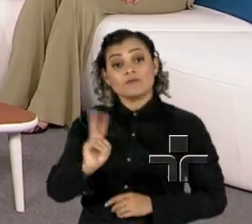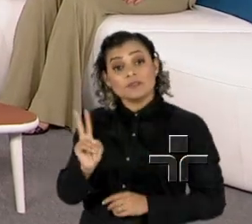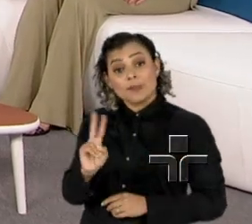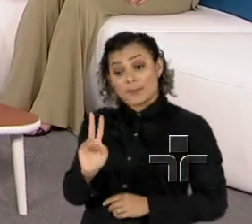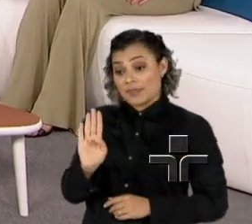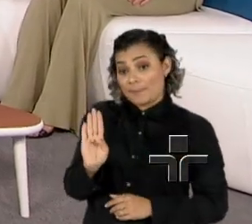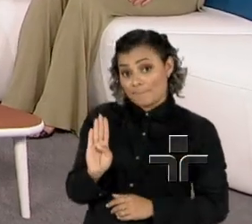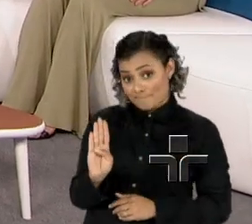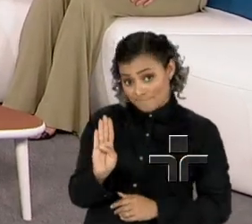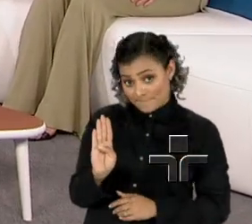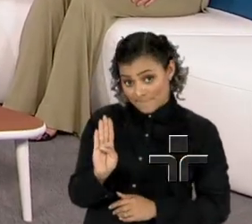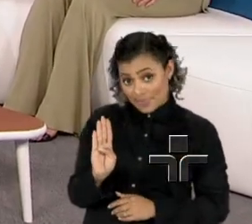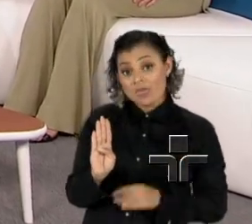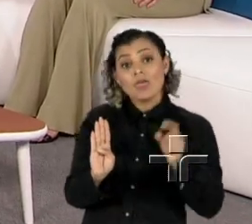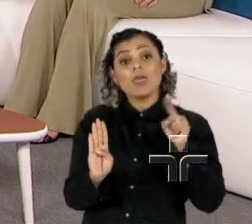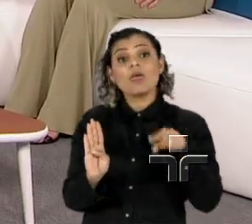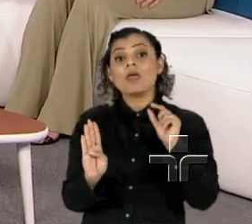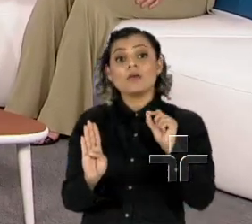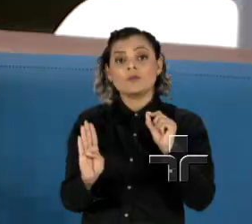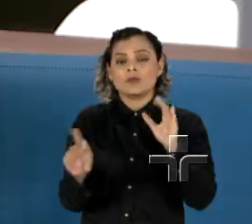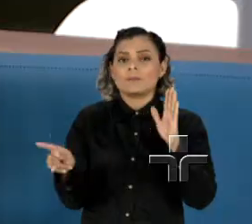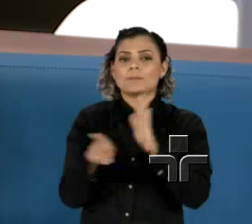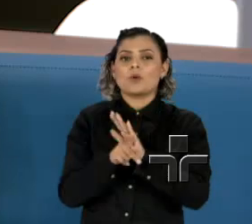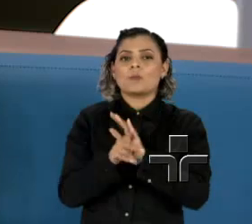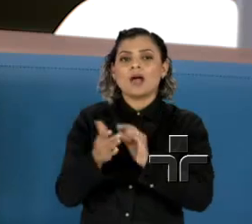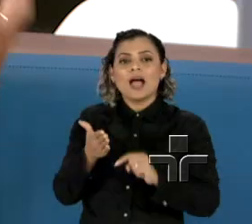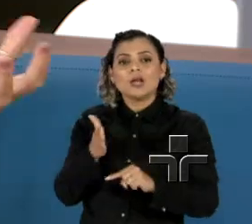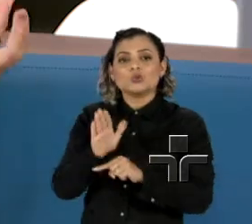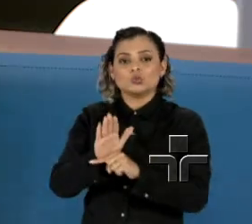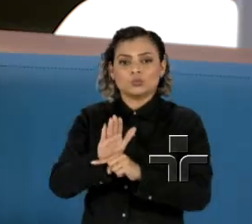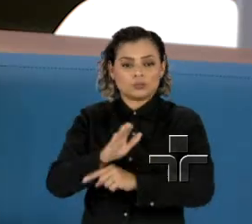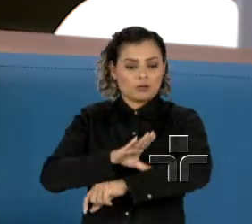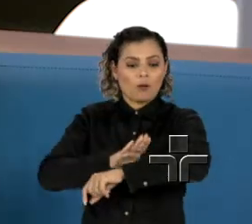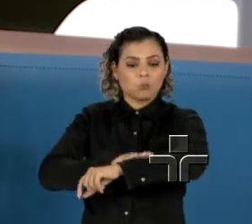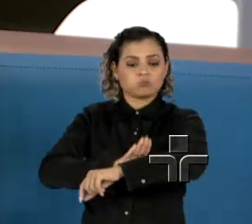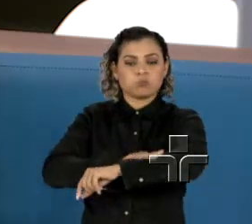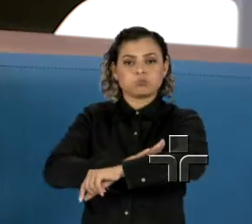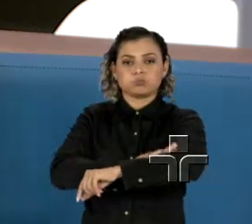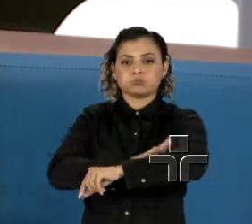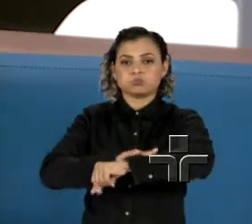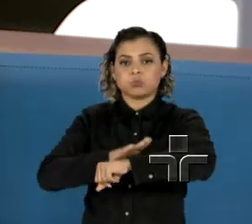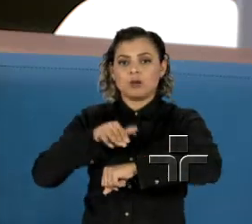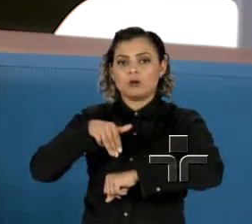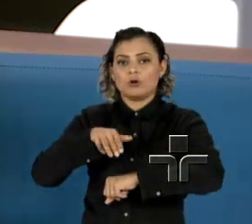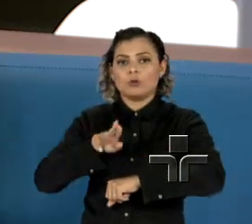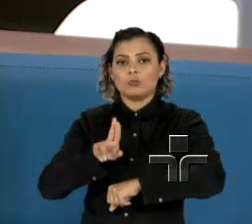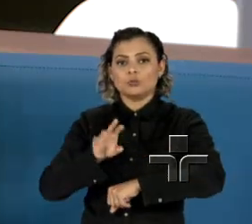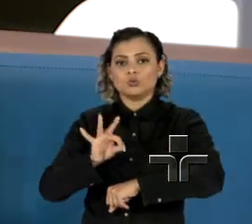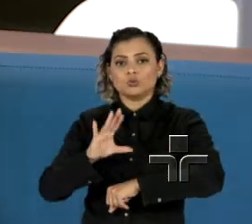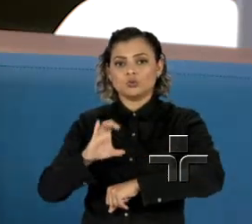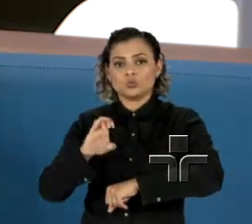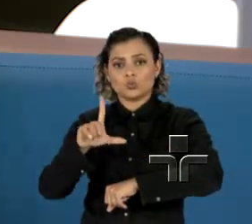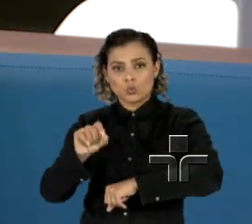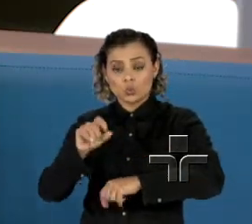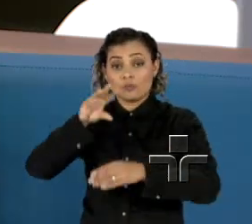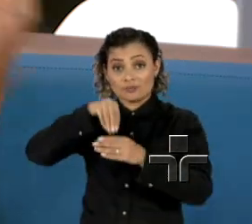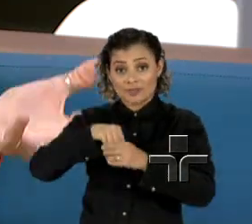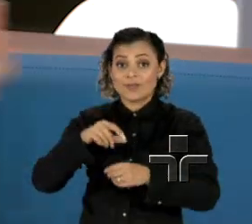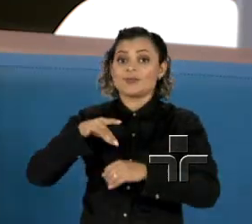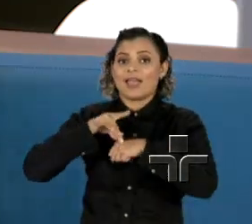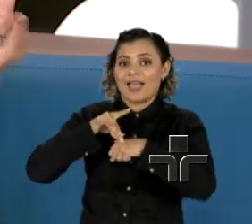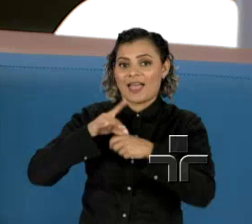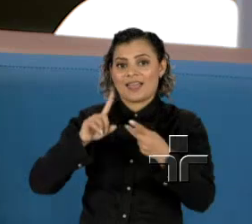uma vitamina estrutural, que ela forma a musculatura, ela está muito presente na carne, leite,